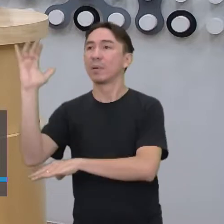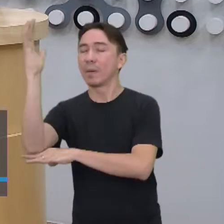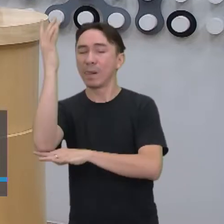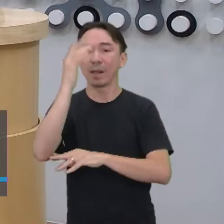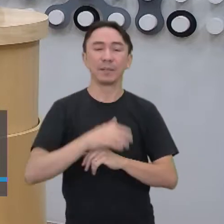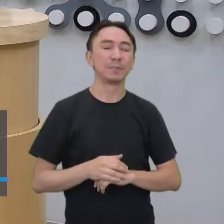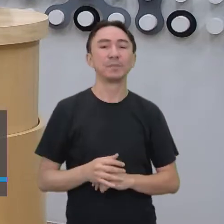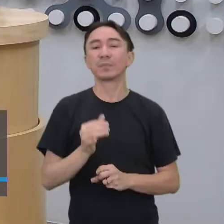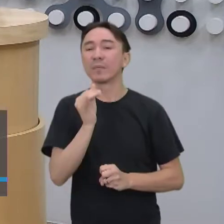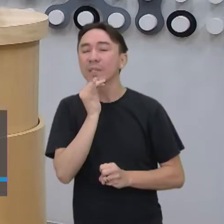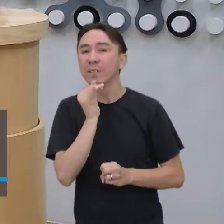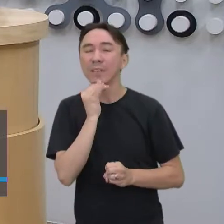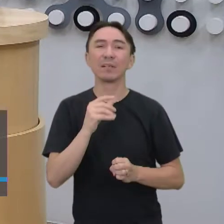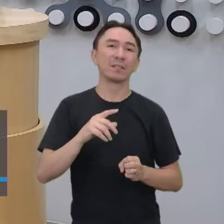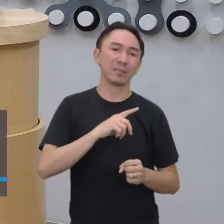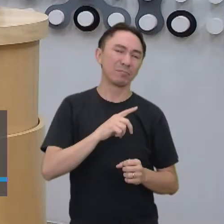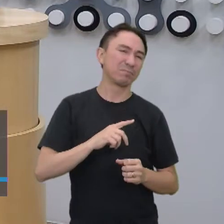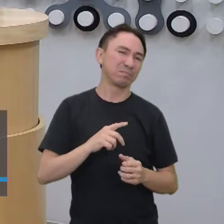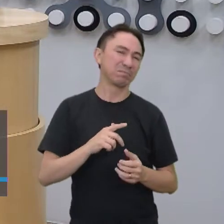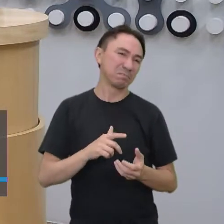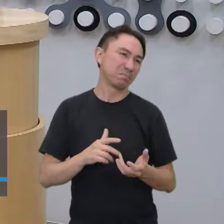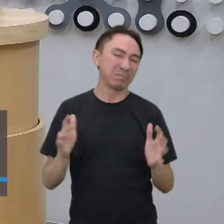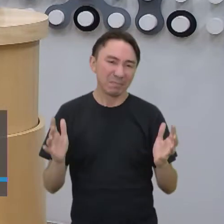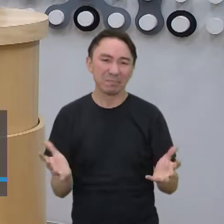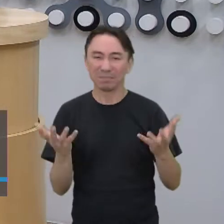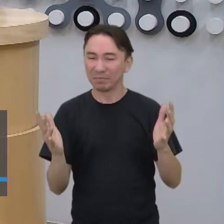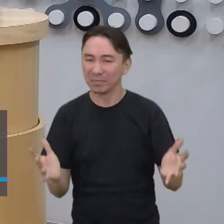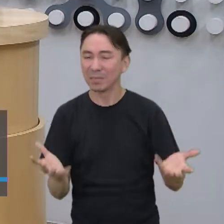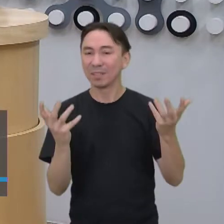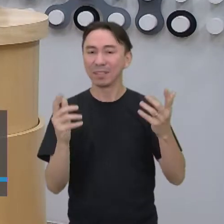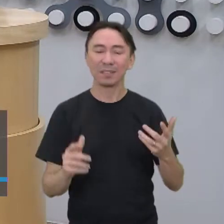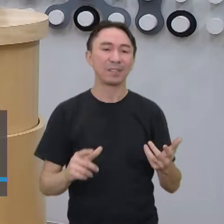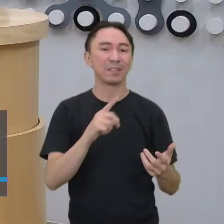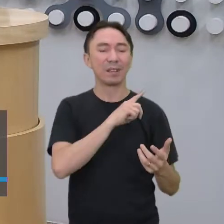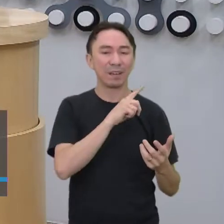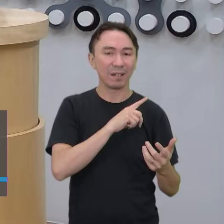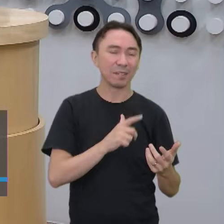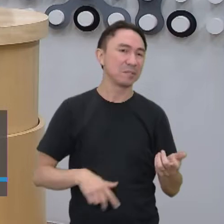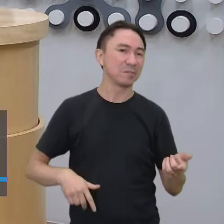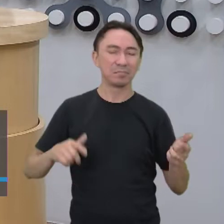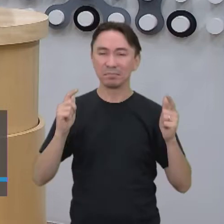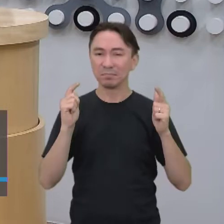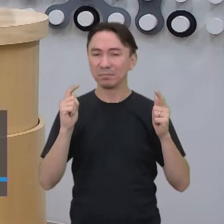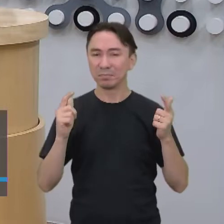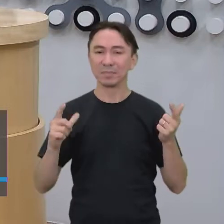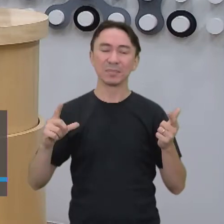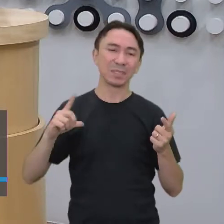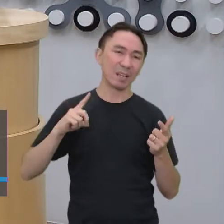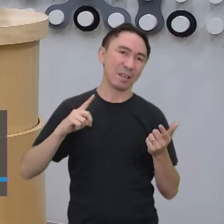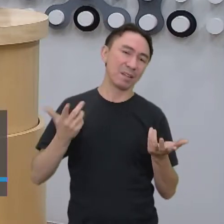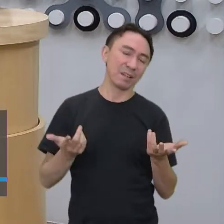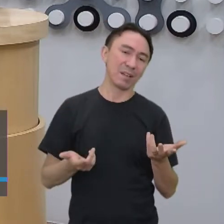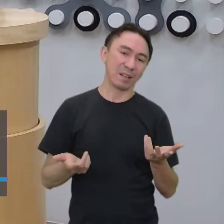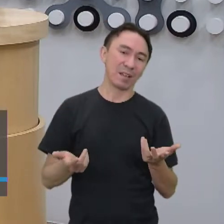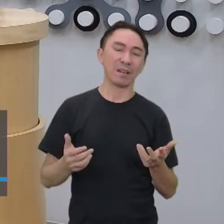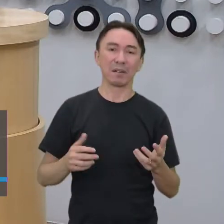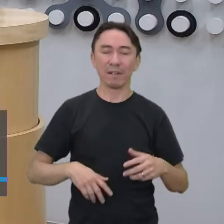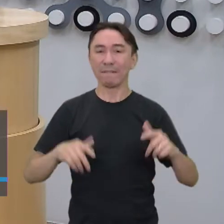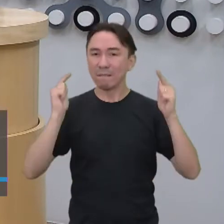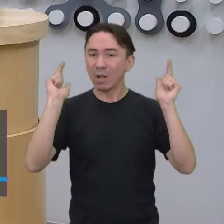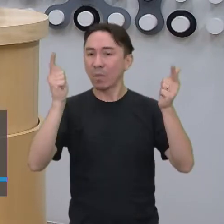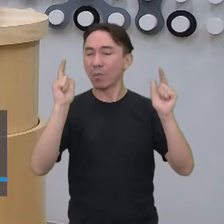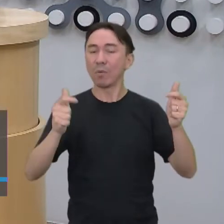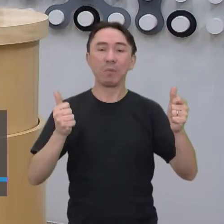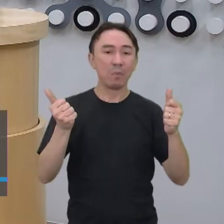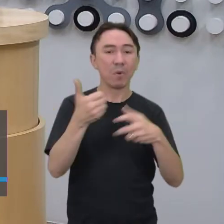gente incentivou muito a prática desses que a gente chama das modalidades de aventura